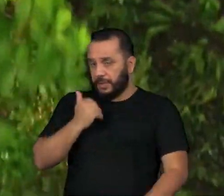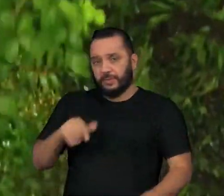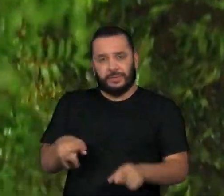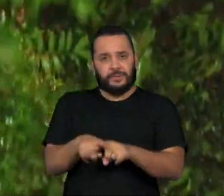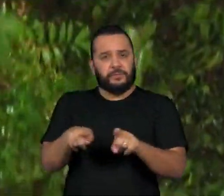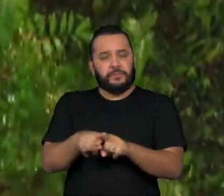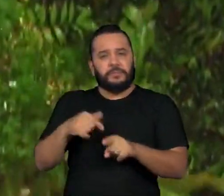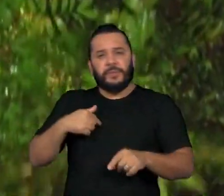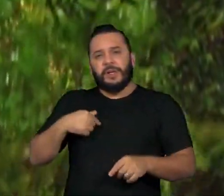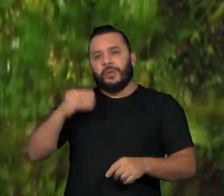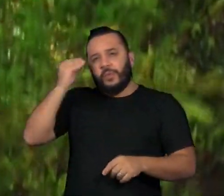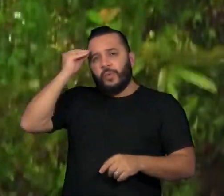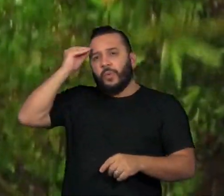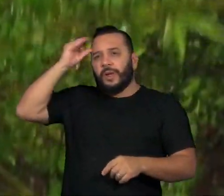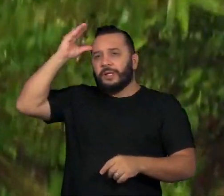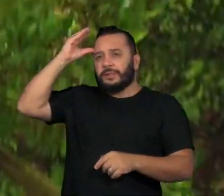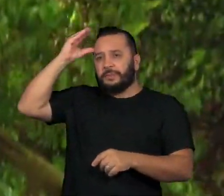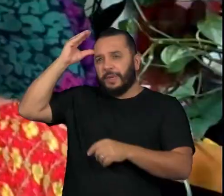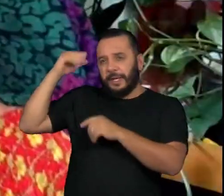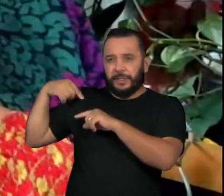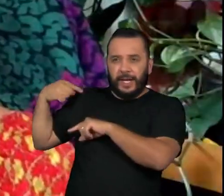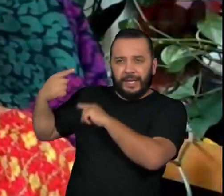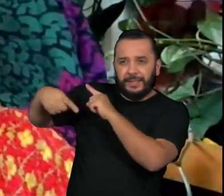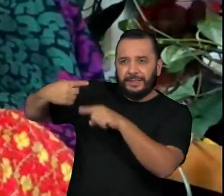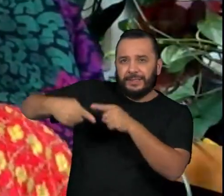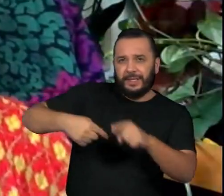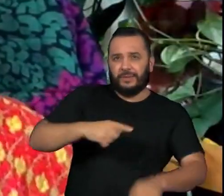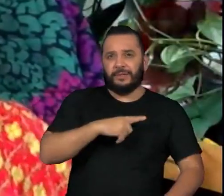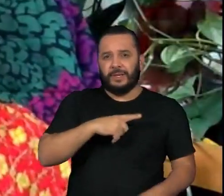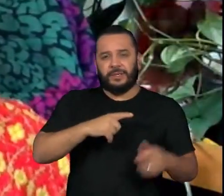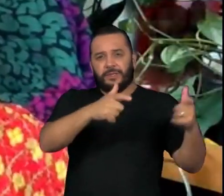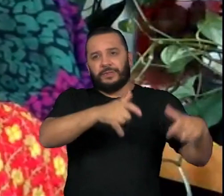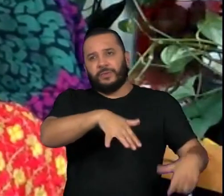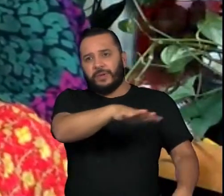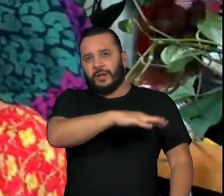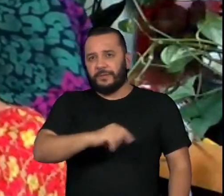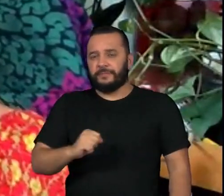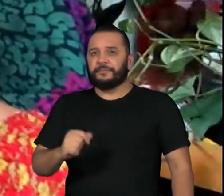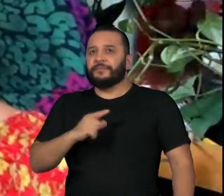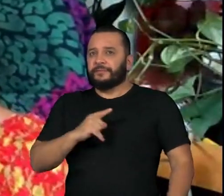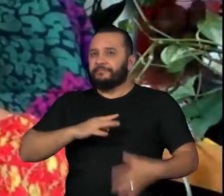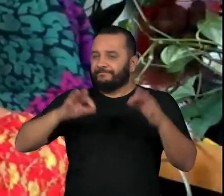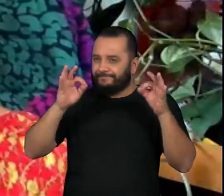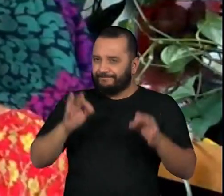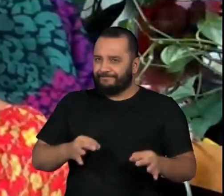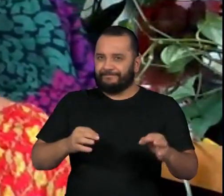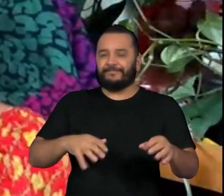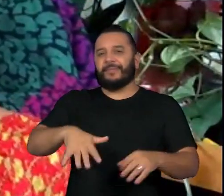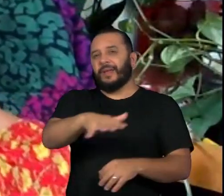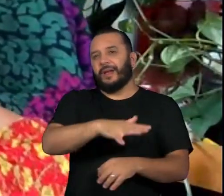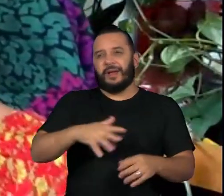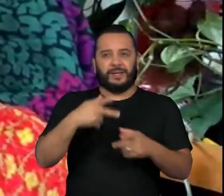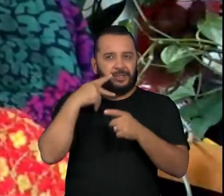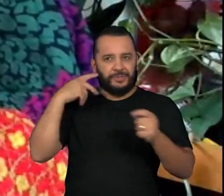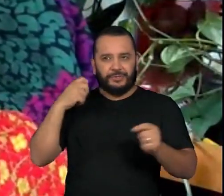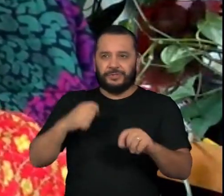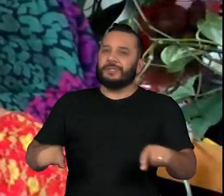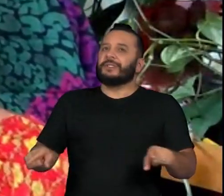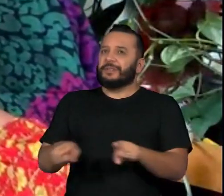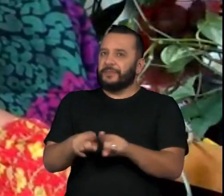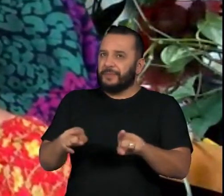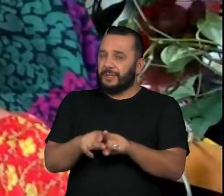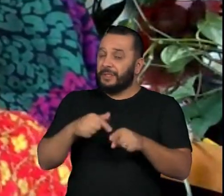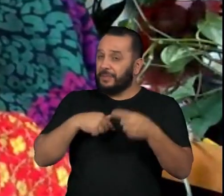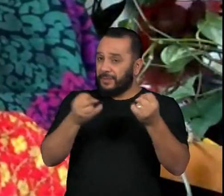dessa ancestralidade que está ali naquele território. Com certeza, estamos falando de territórios indígenas, mas estamos também falando